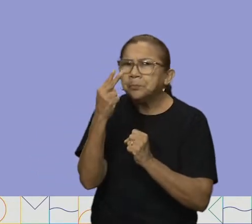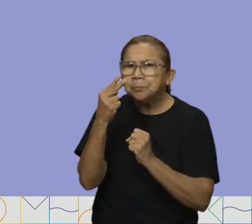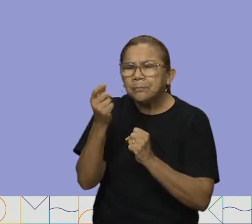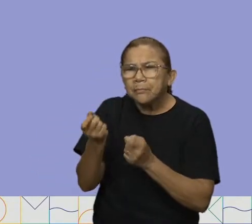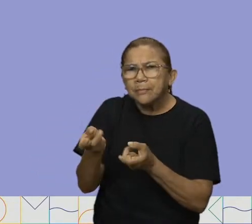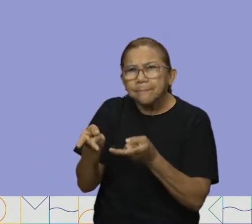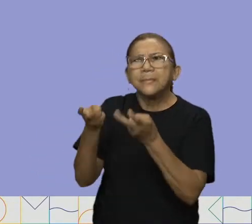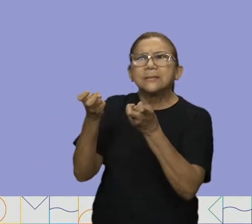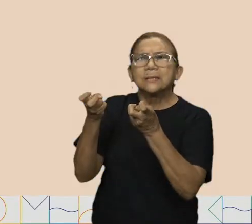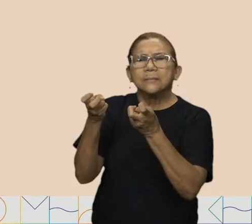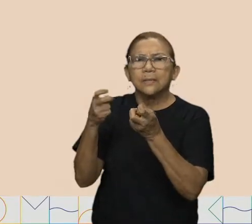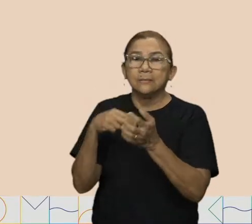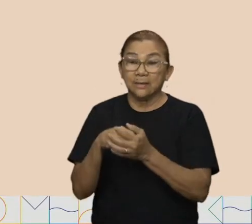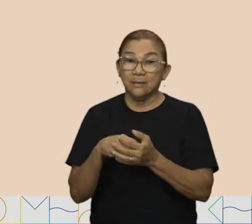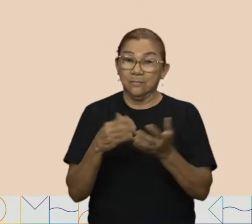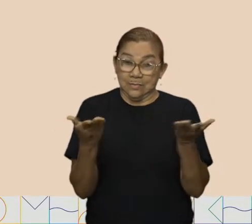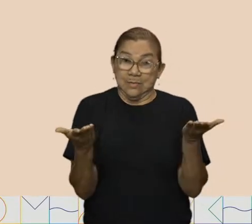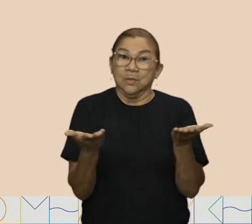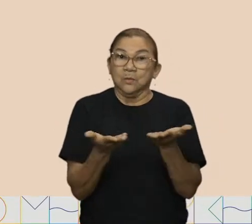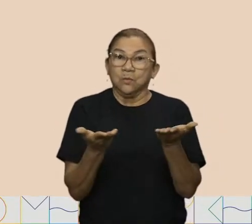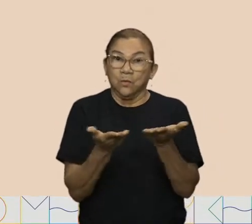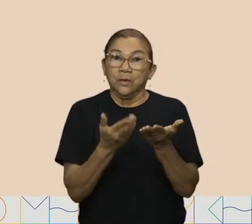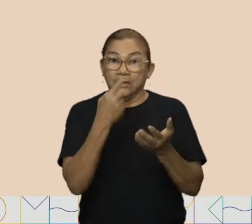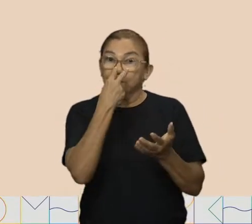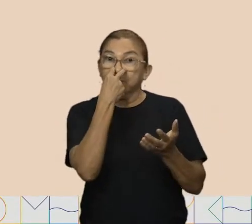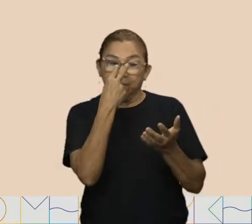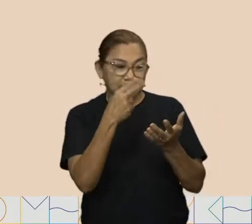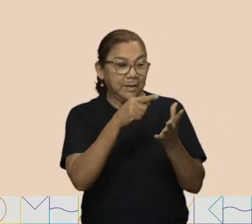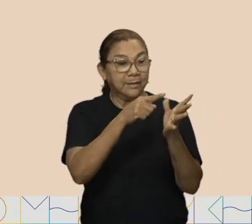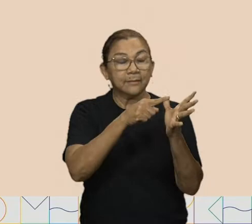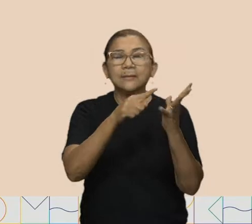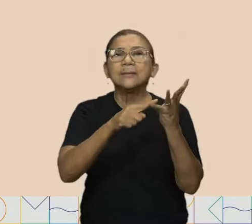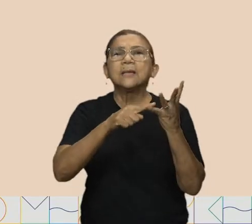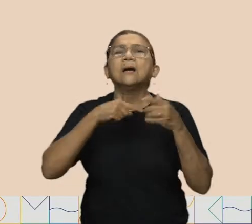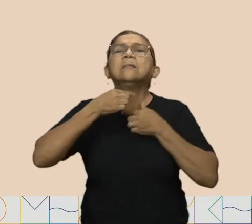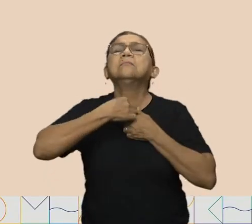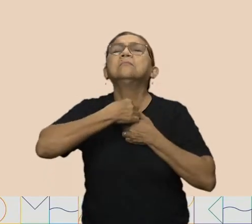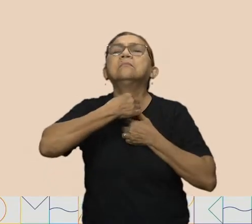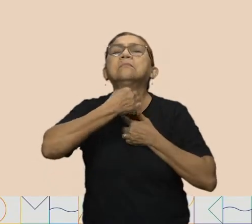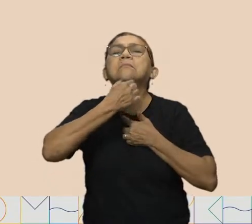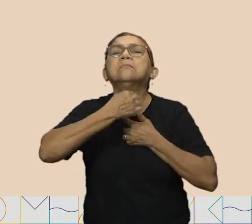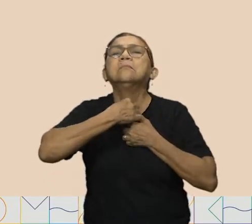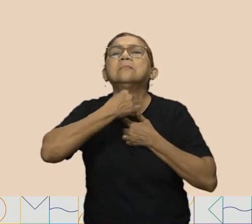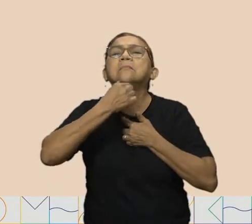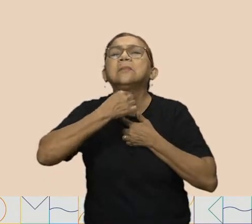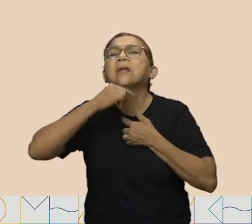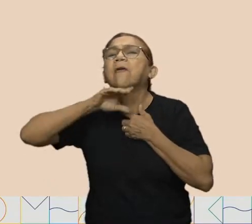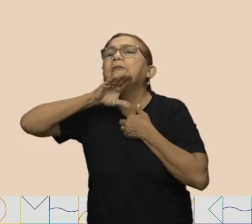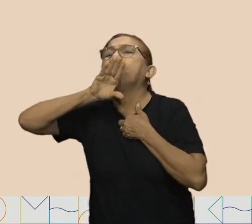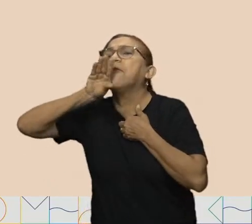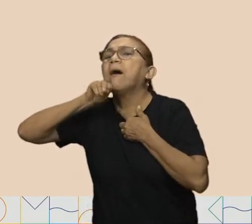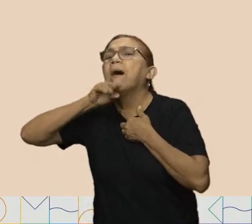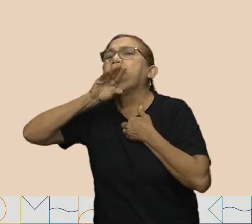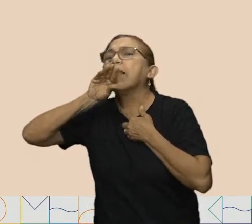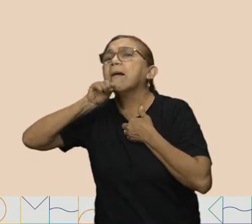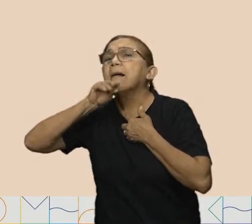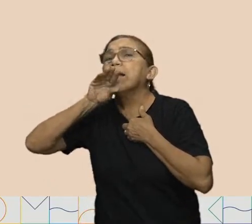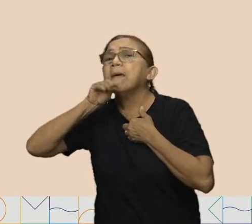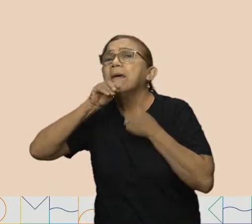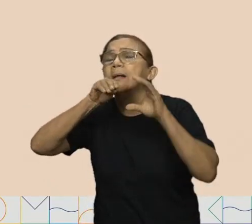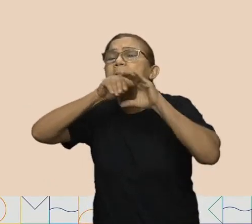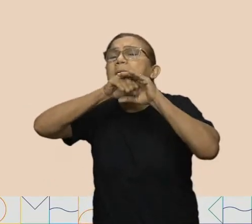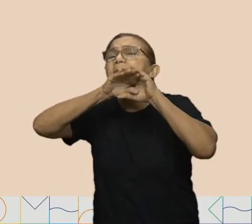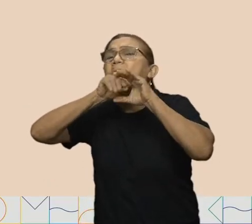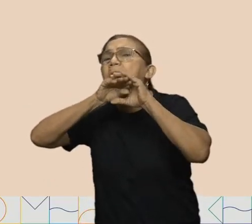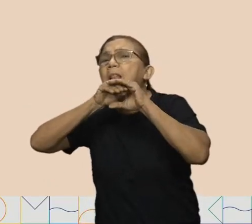da nossa aula. Vamos mais. As vogais são sons laríngeos, ou fonemas produzidos através